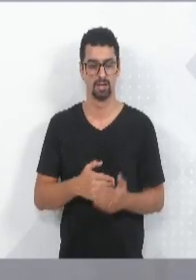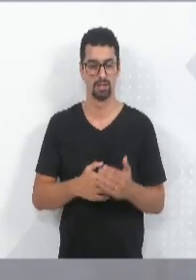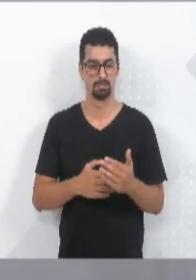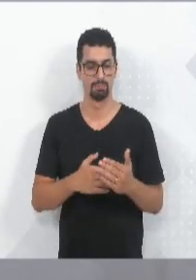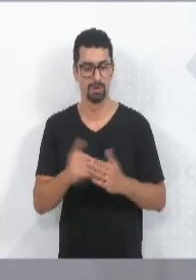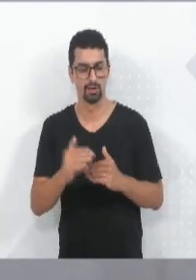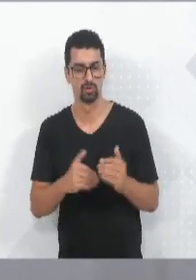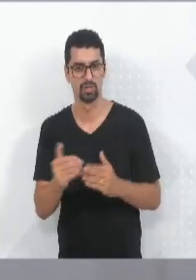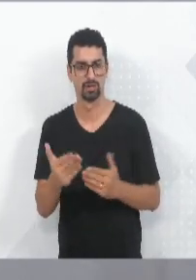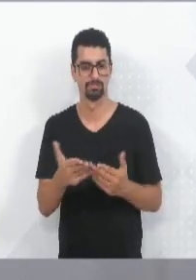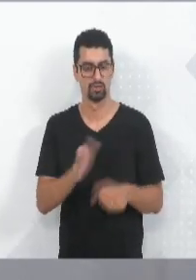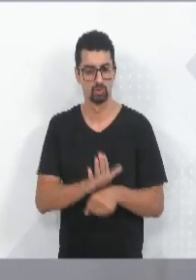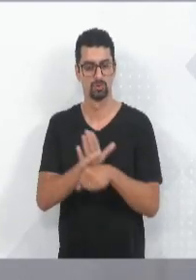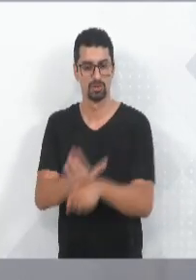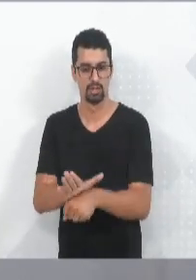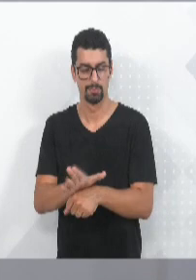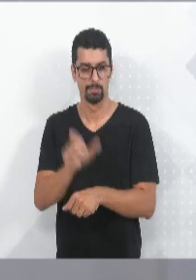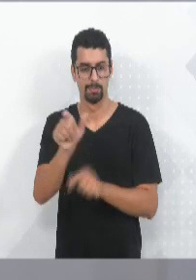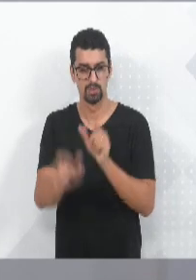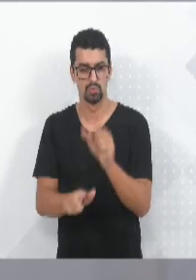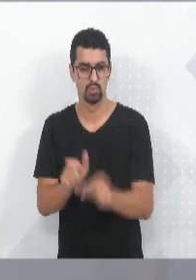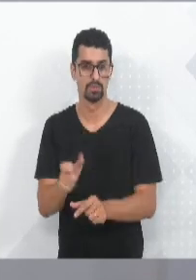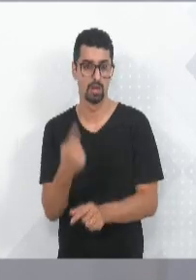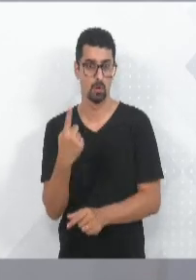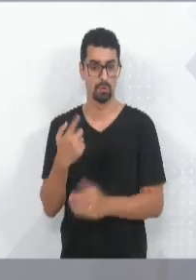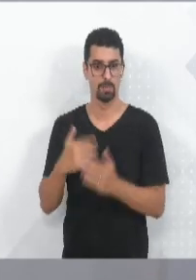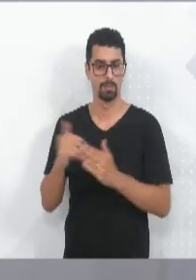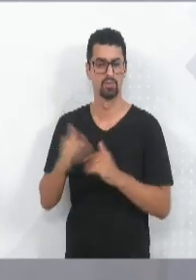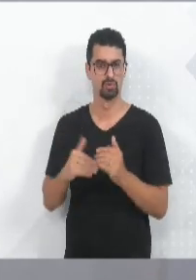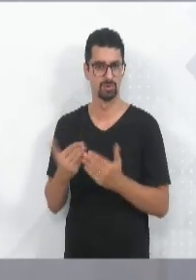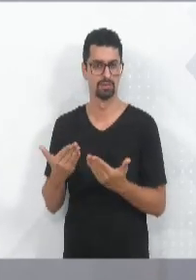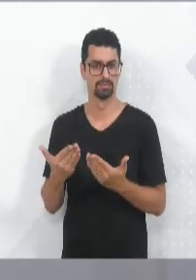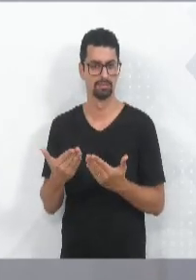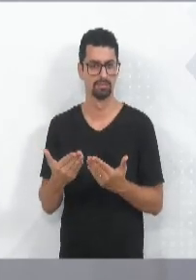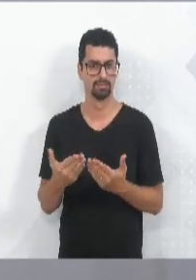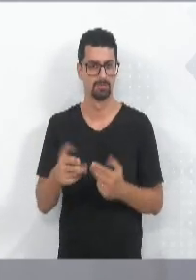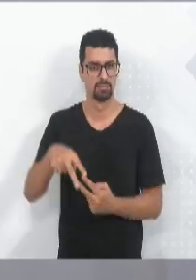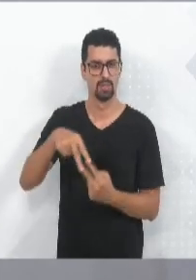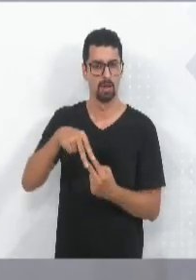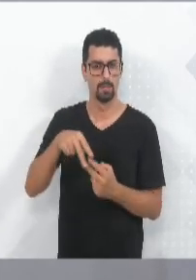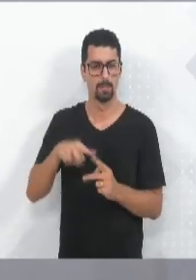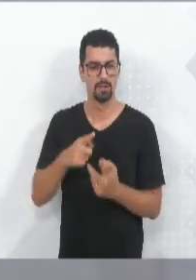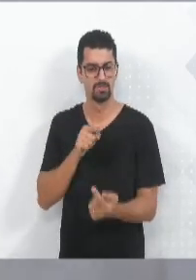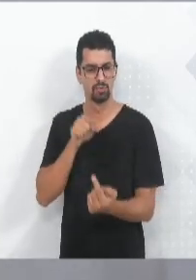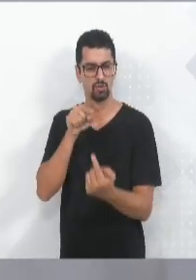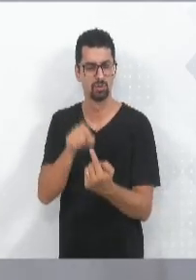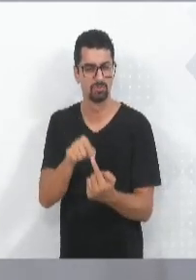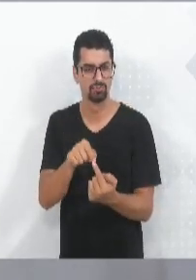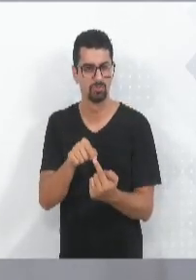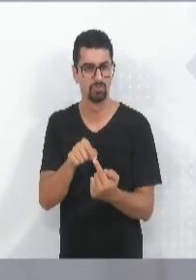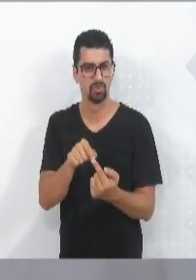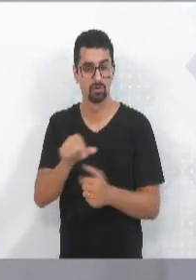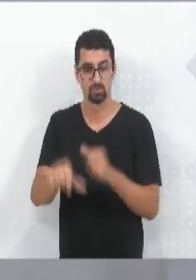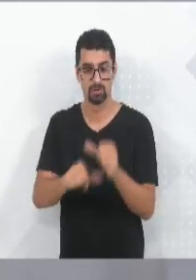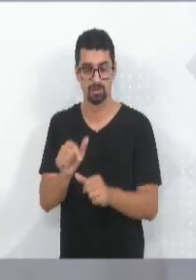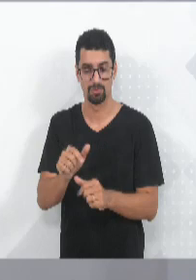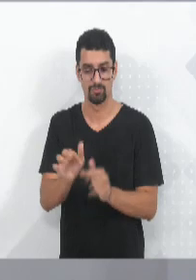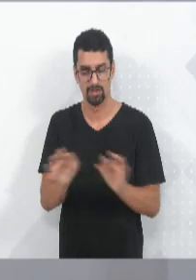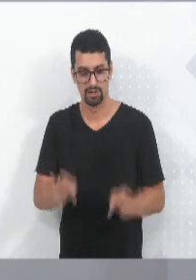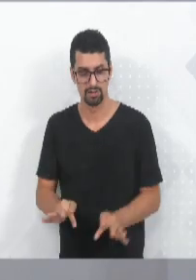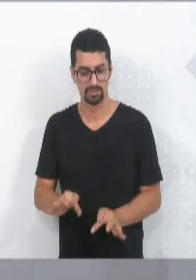atividades da Maçonaria mas a Maçonaria ela tem por objetivo tornar feliz a humanidade pelo